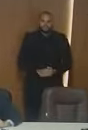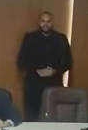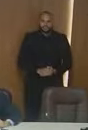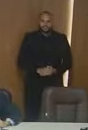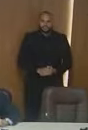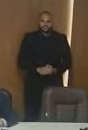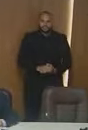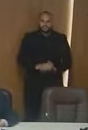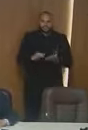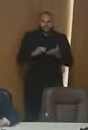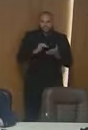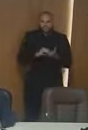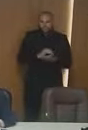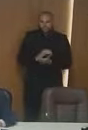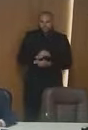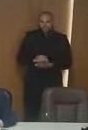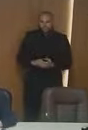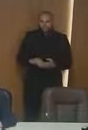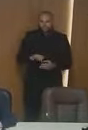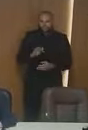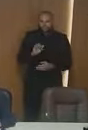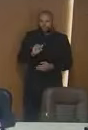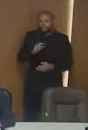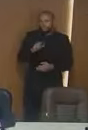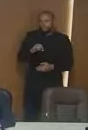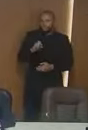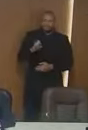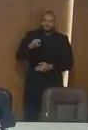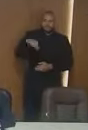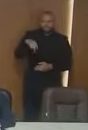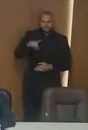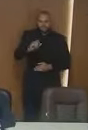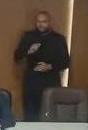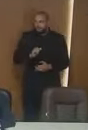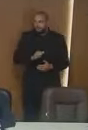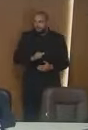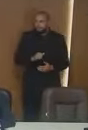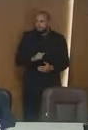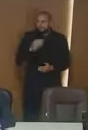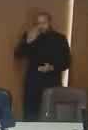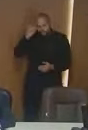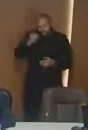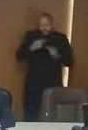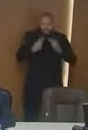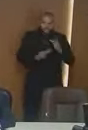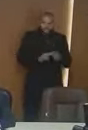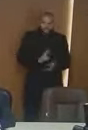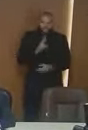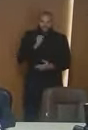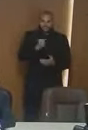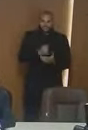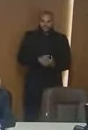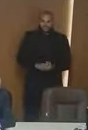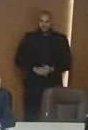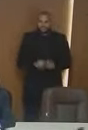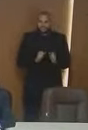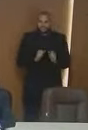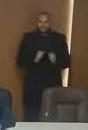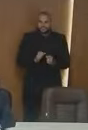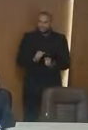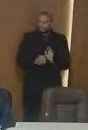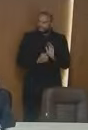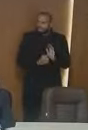Secretaria de Fazenda não sabe dizer o valor que já foi pago. Podemos levantar isso, nós temos registrado os valores pagos.